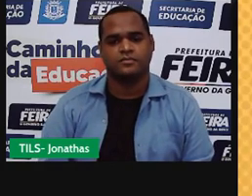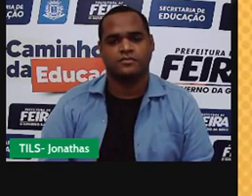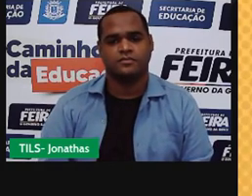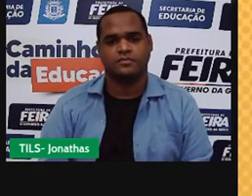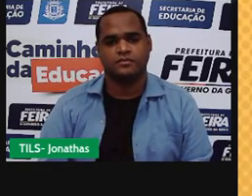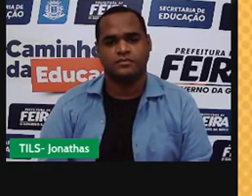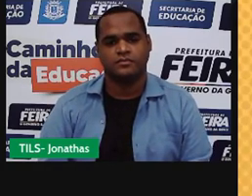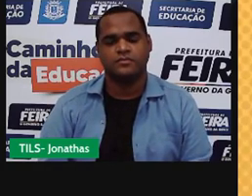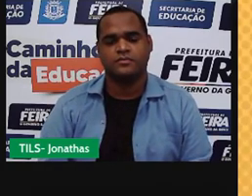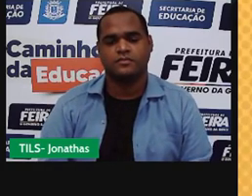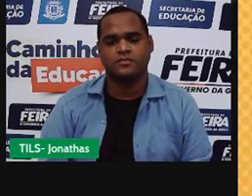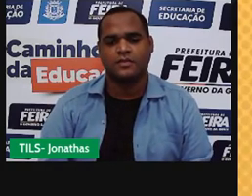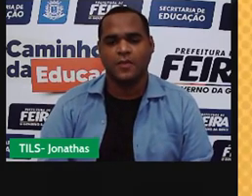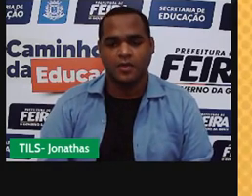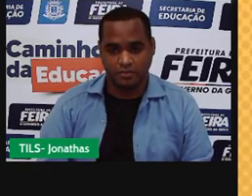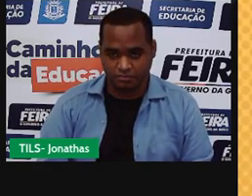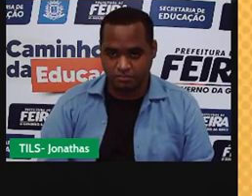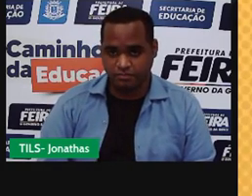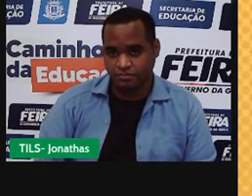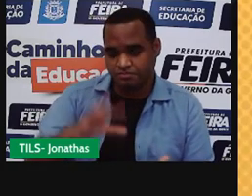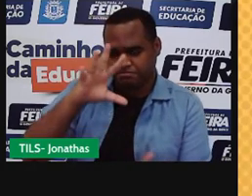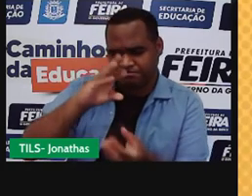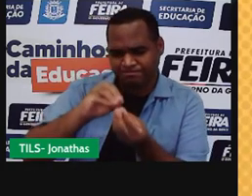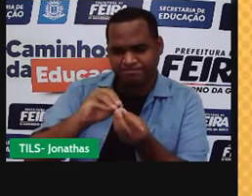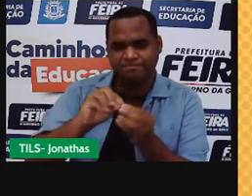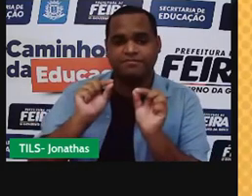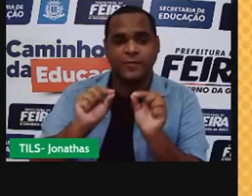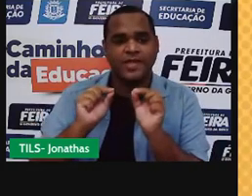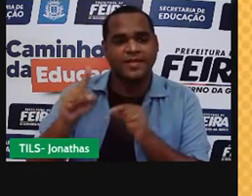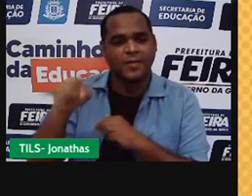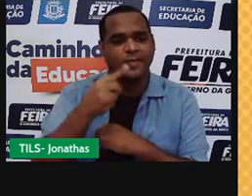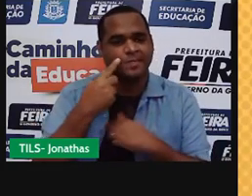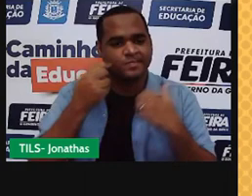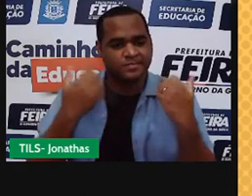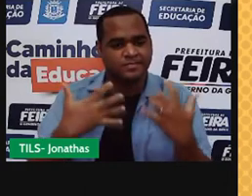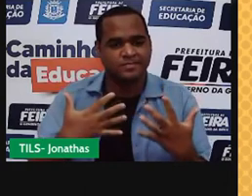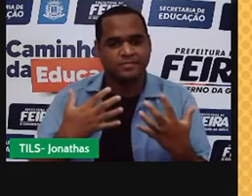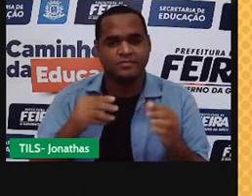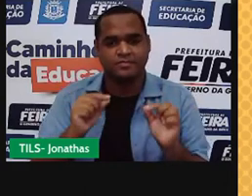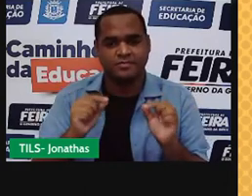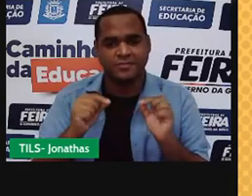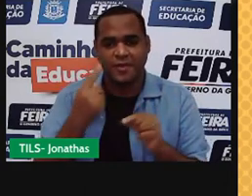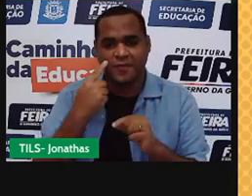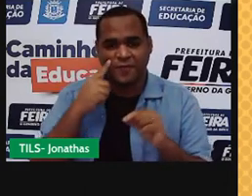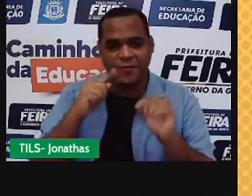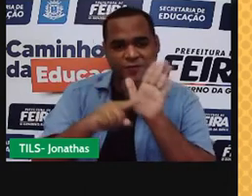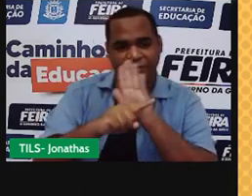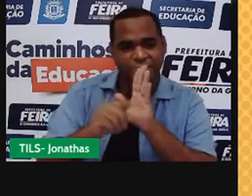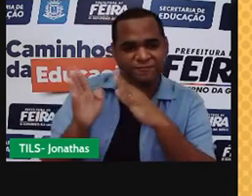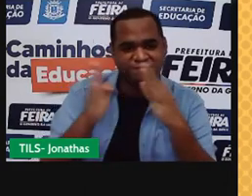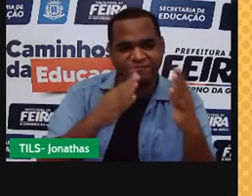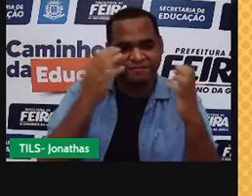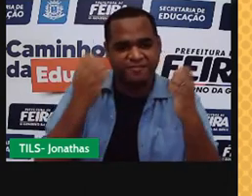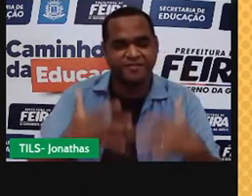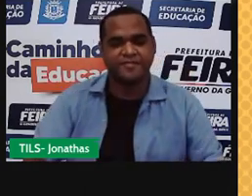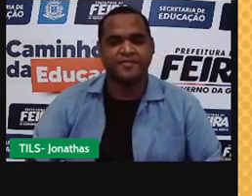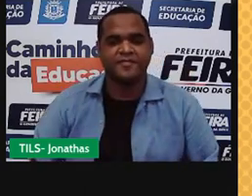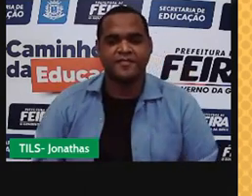E para a gente resumir tudo isso que a gente viu até agora, vamos ver esse vídeo.